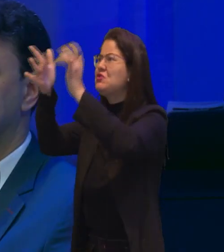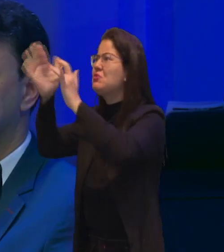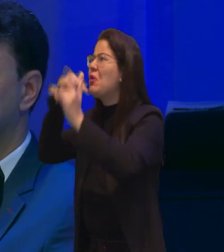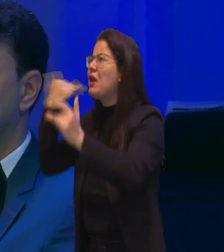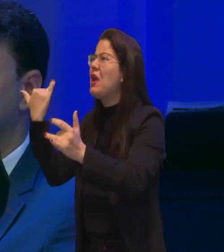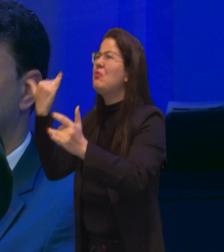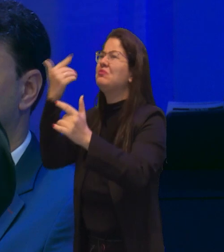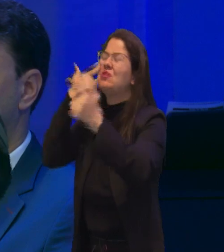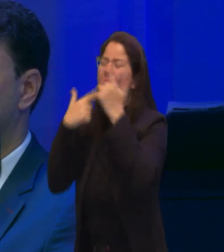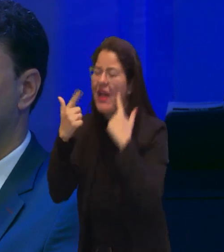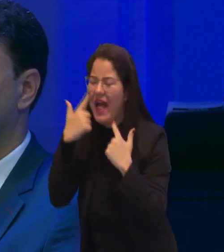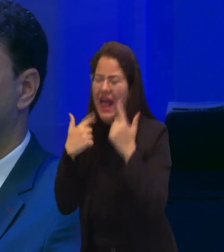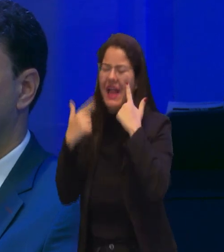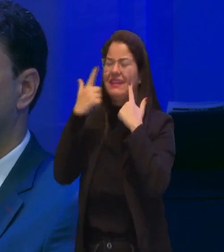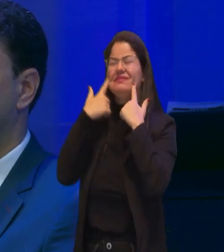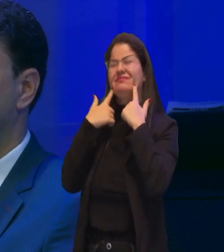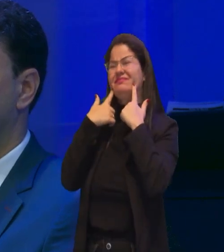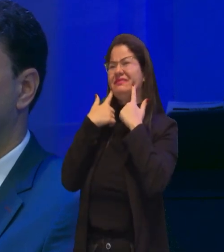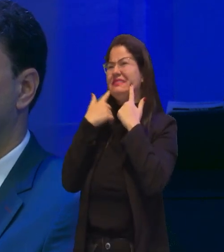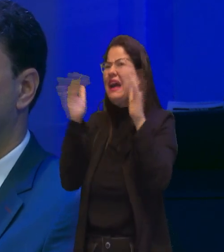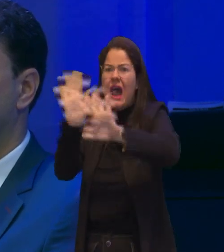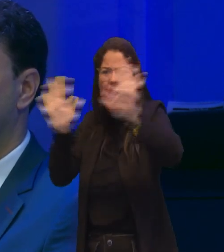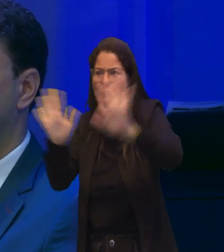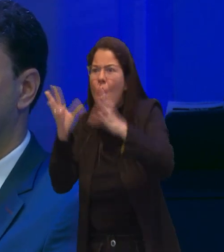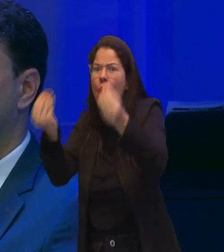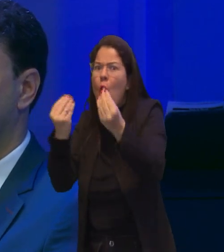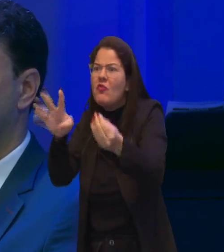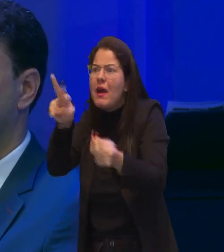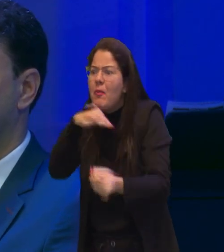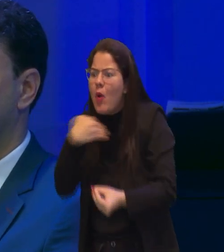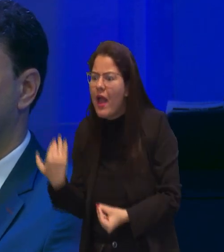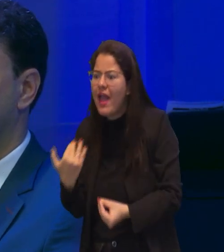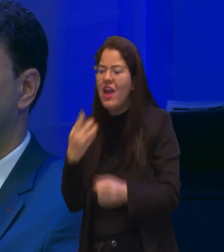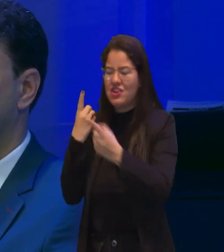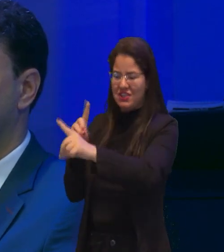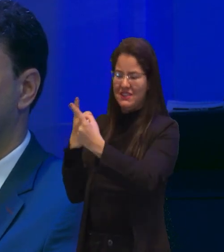assim? O nosso mestre? Não, Senhor, o Senhor não vai morrer, não.